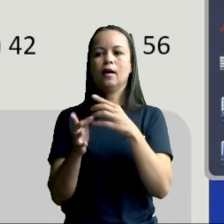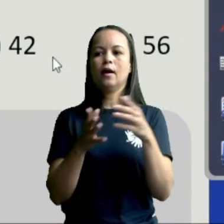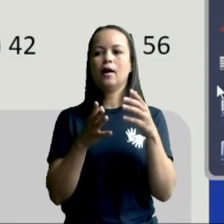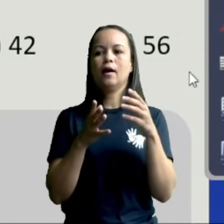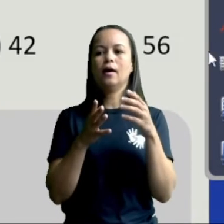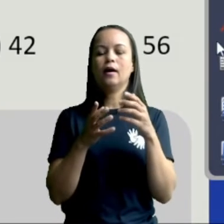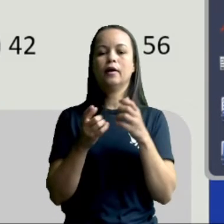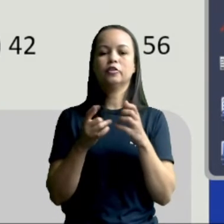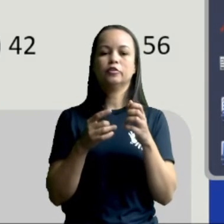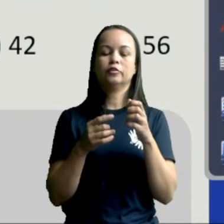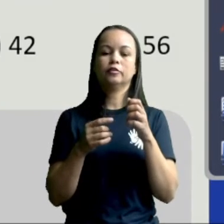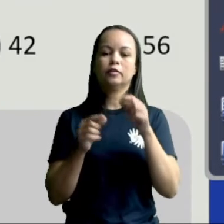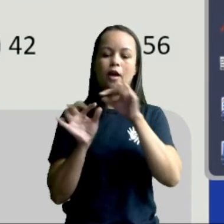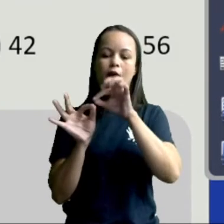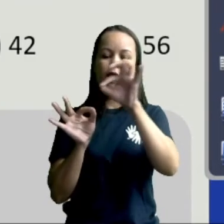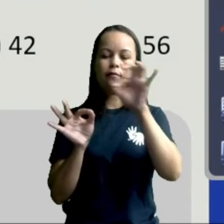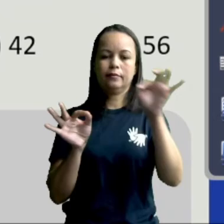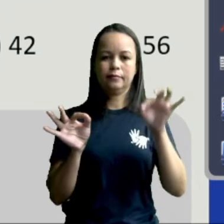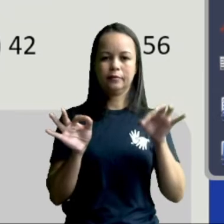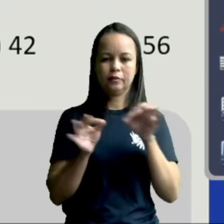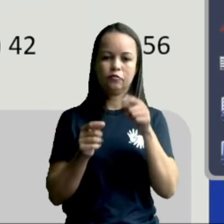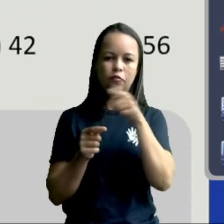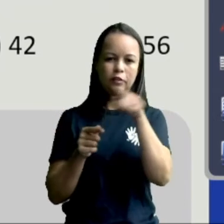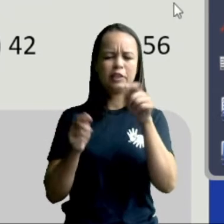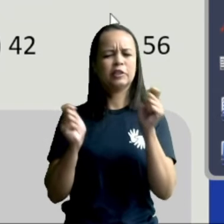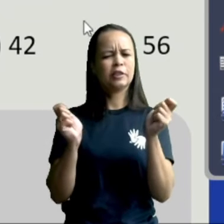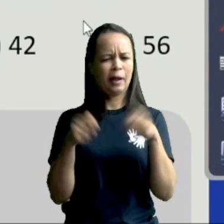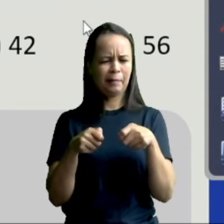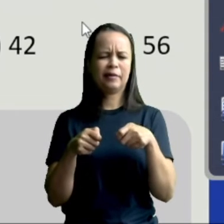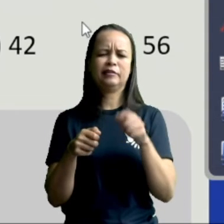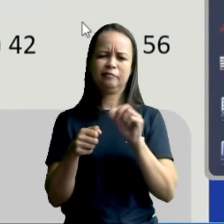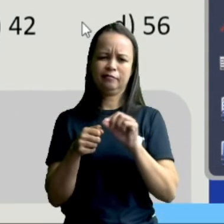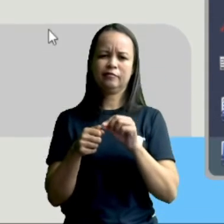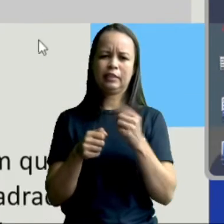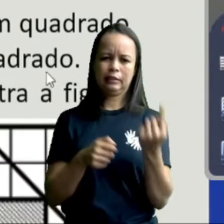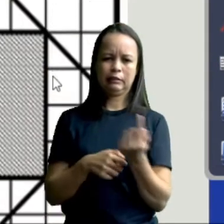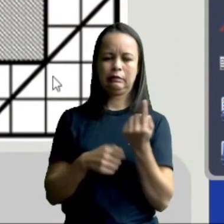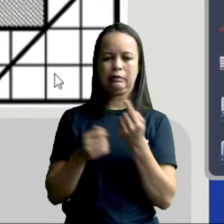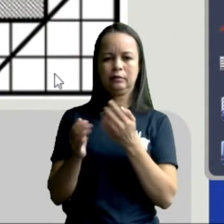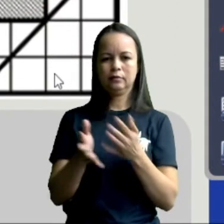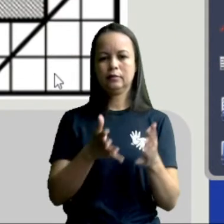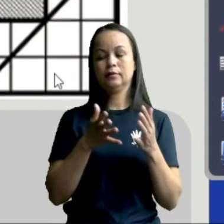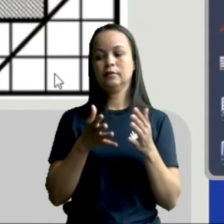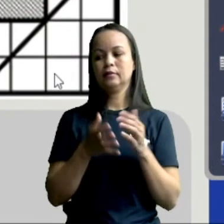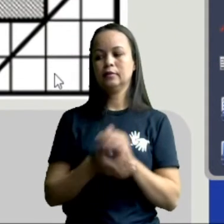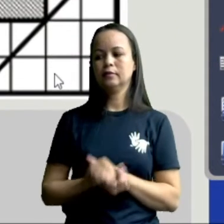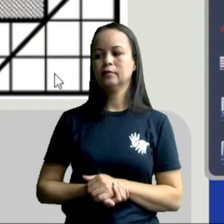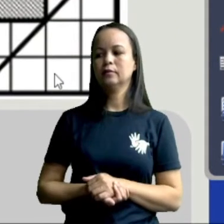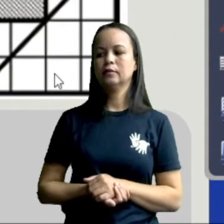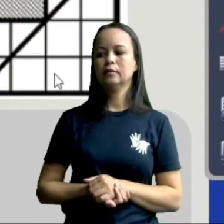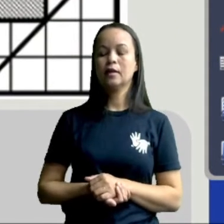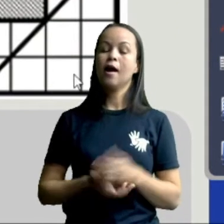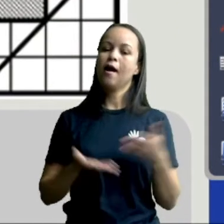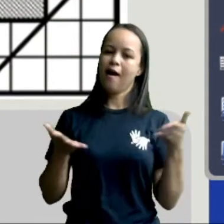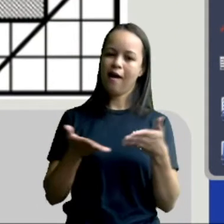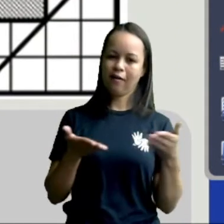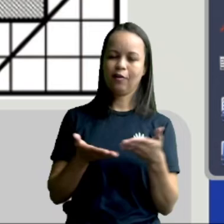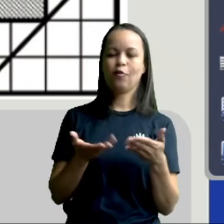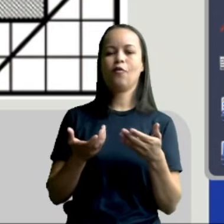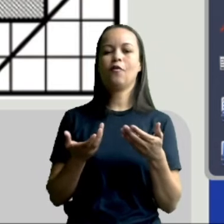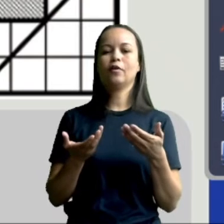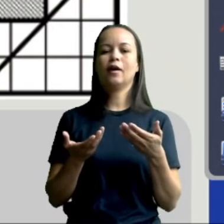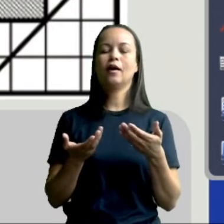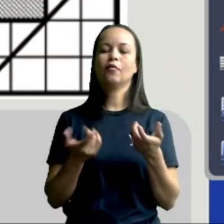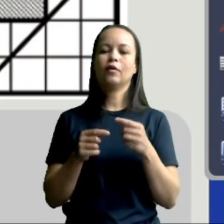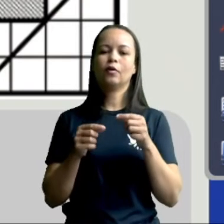as laterais dessa figura. Vocês já são capazes de fazer essa daí. E agora, chegou numa aqui